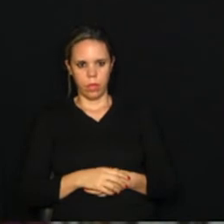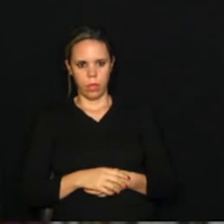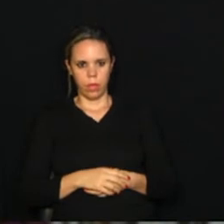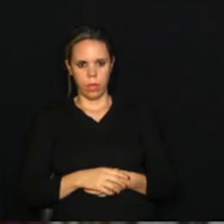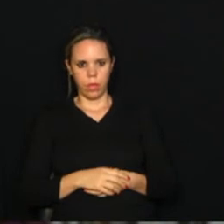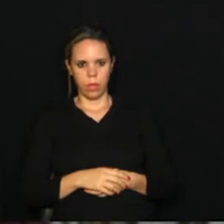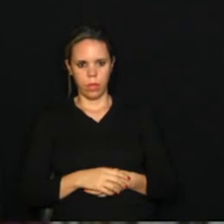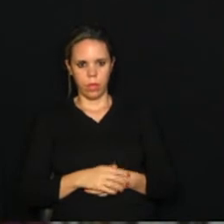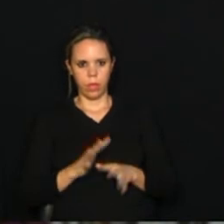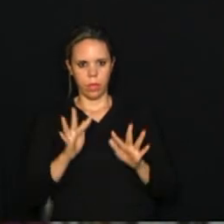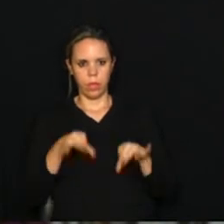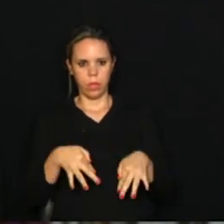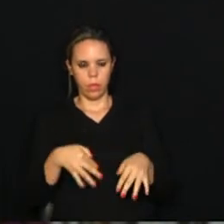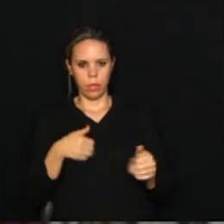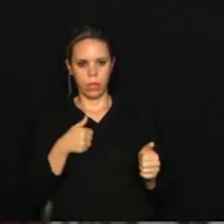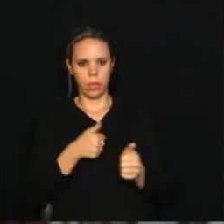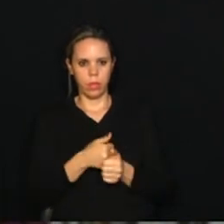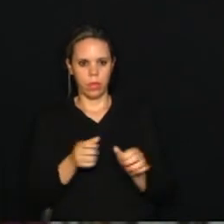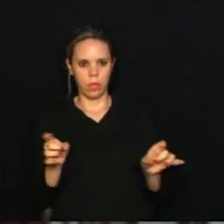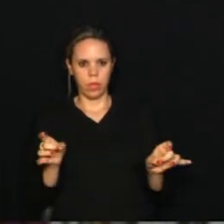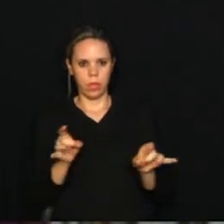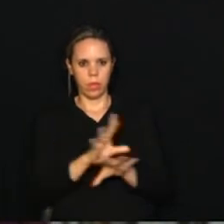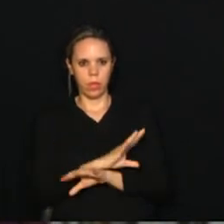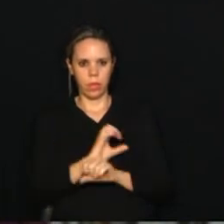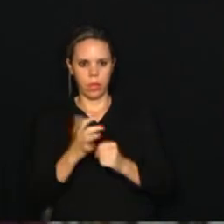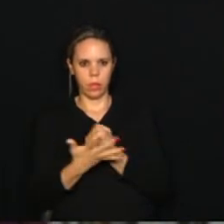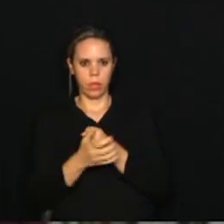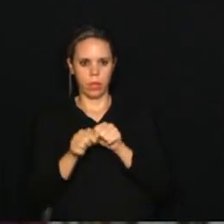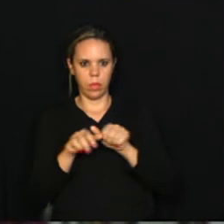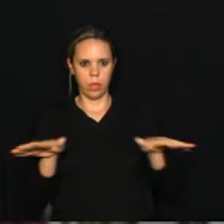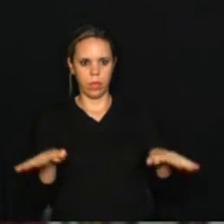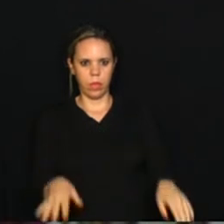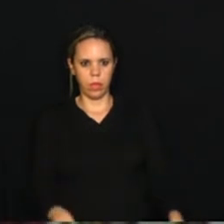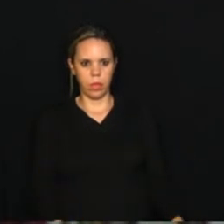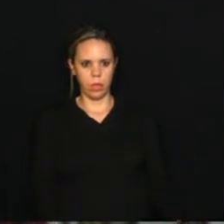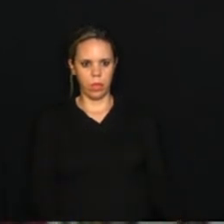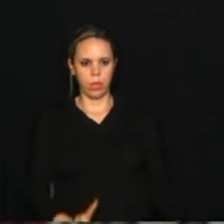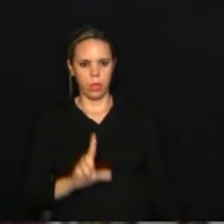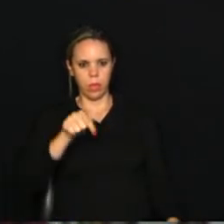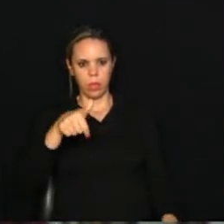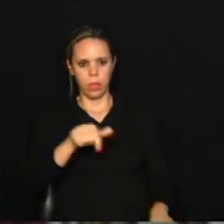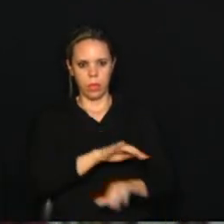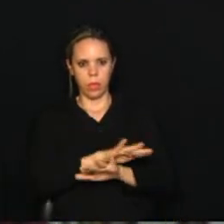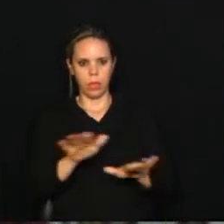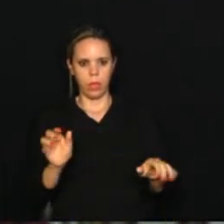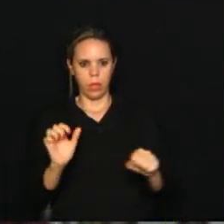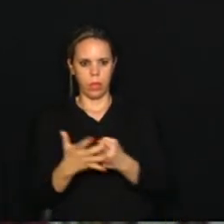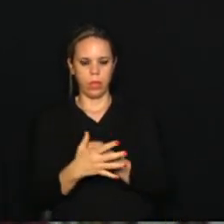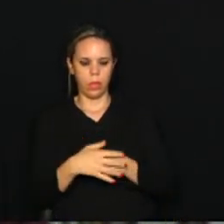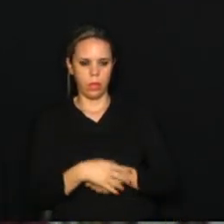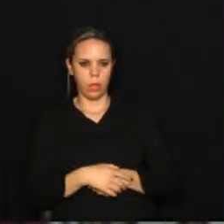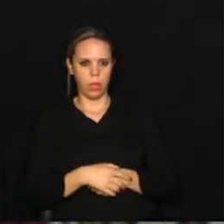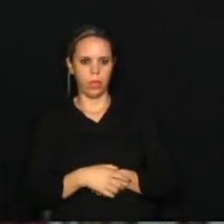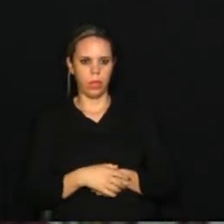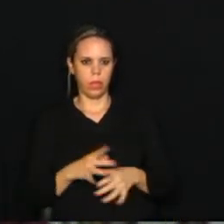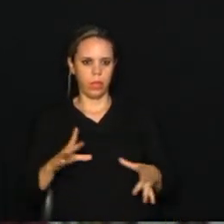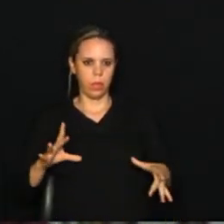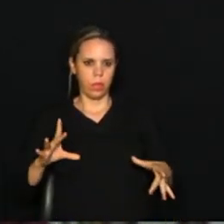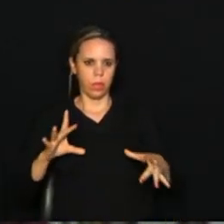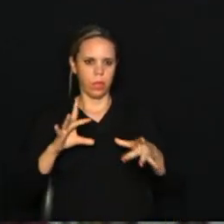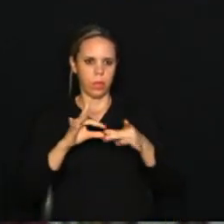na reta final, para acabar com essa pandemia e no pós-pandemia, a junção